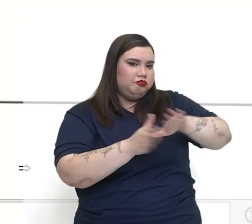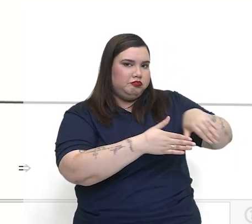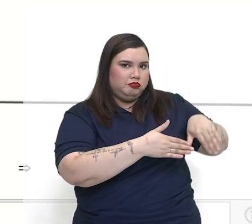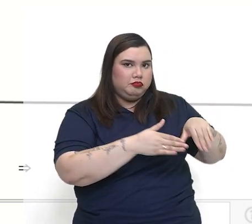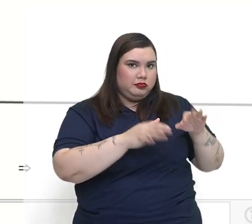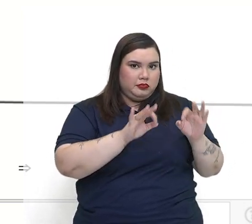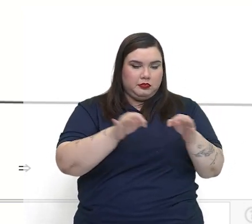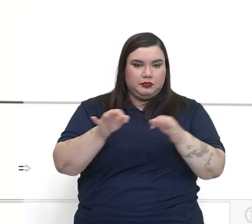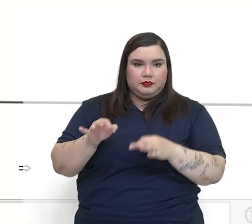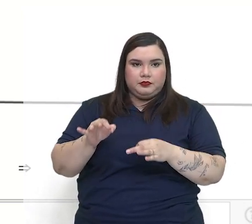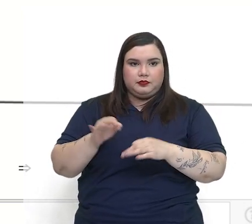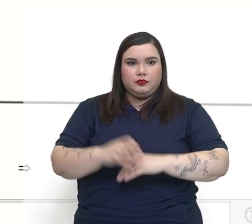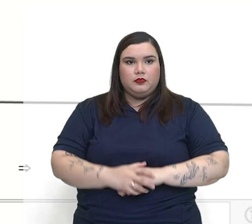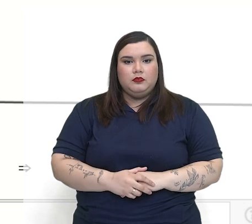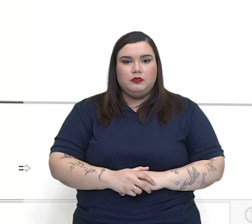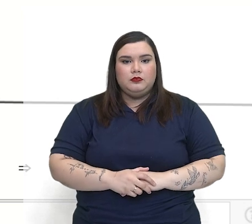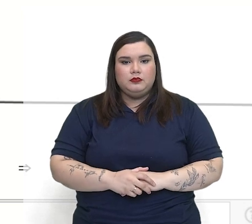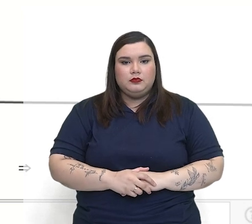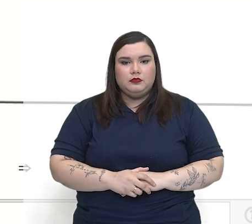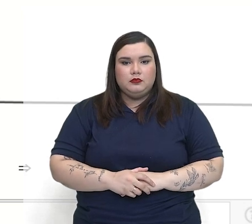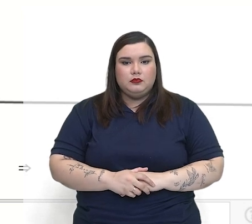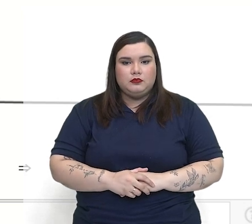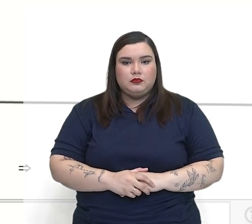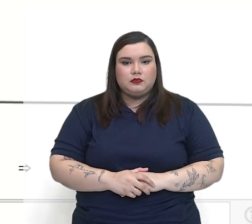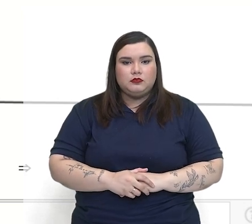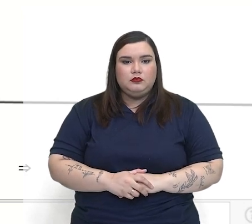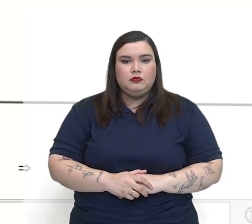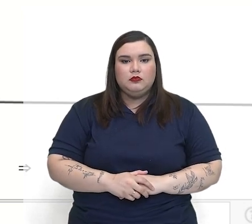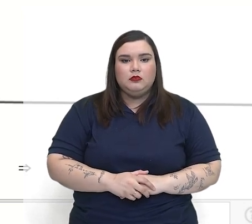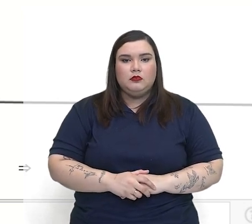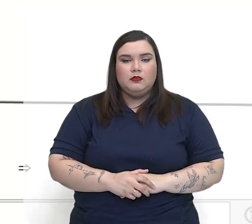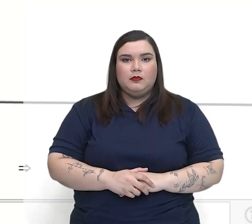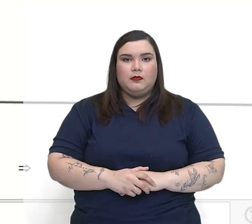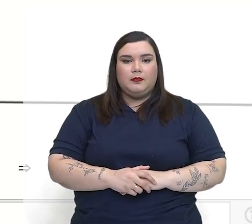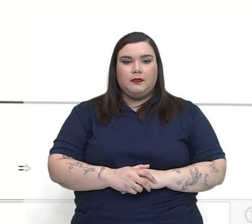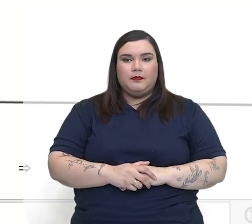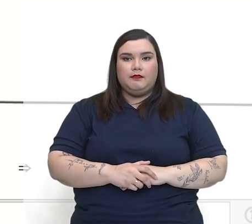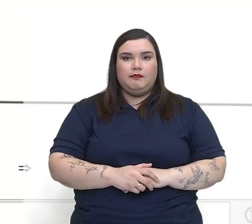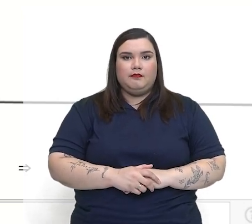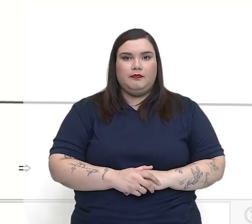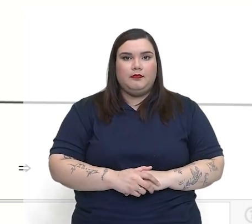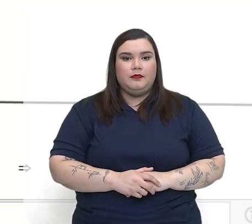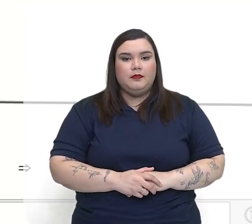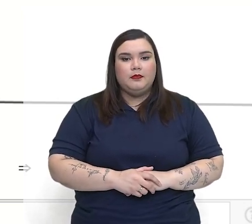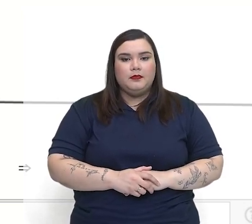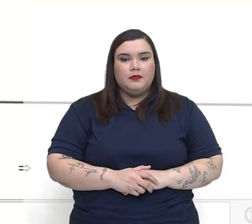até procurar aqui, excluir aqui.